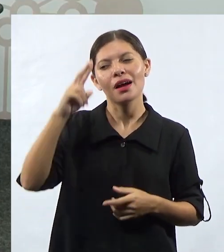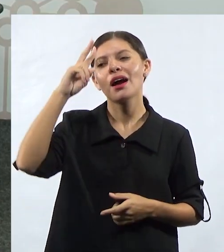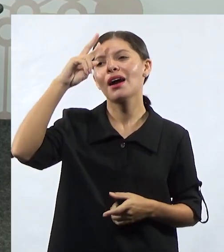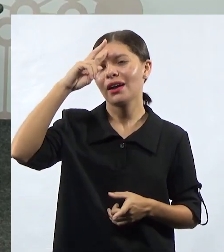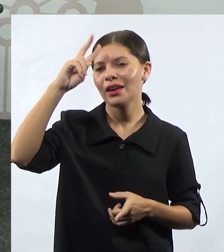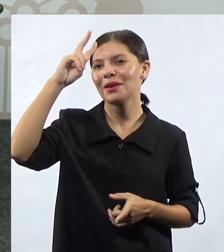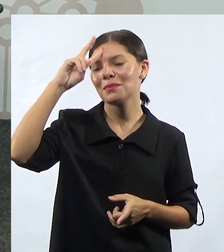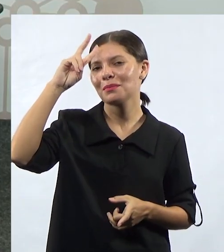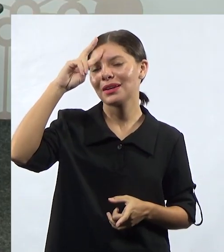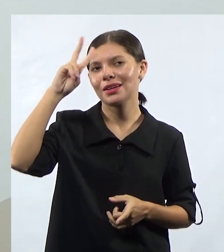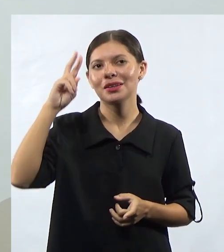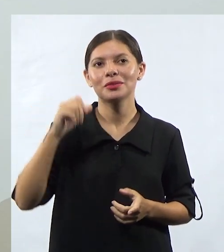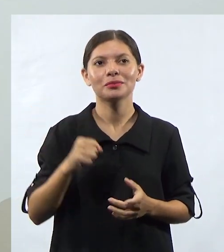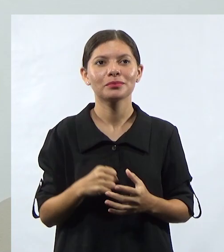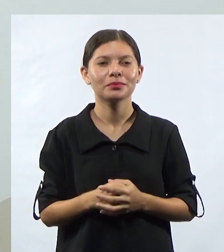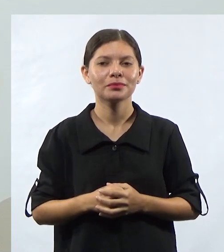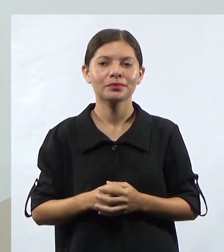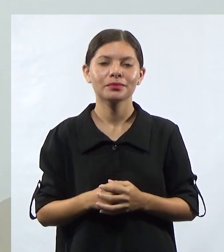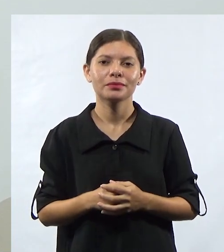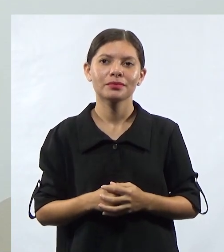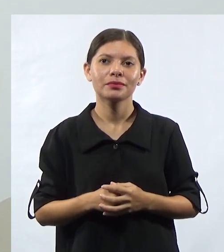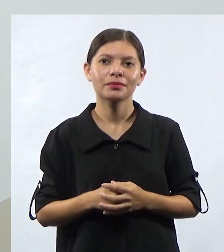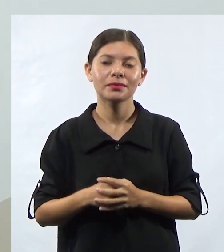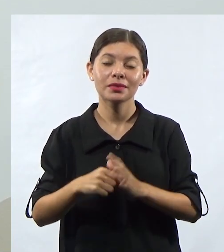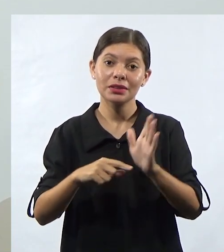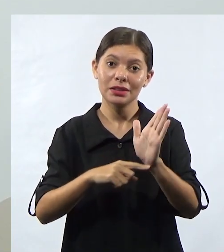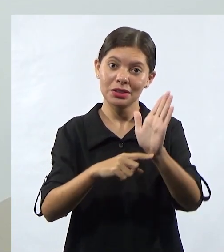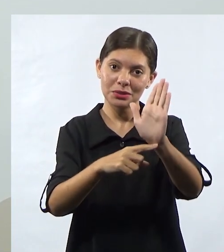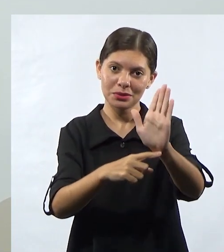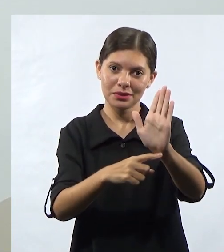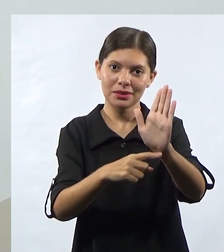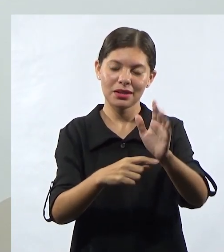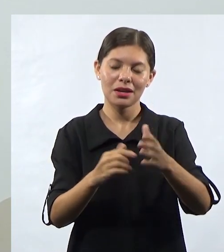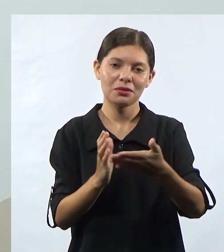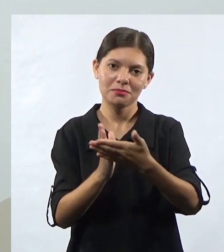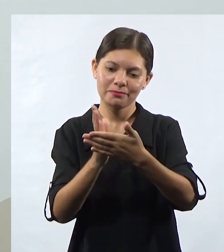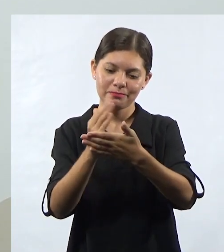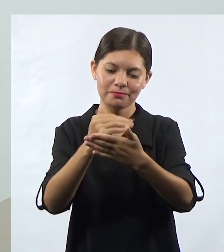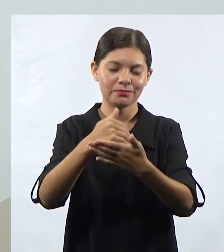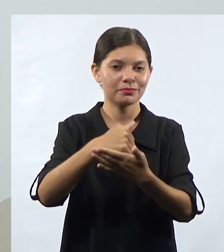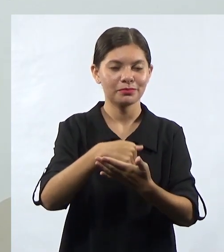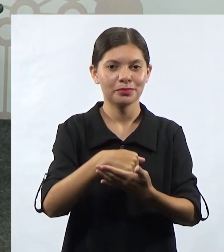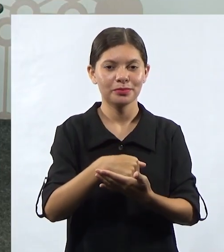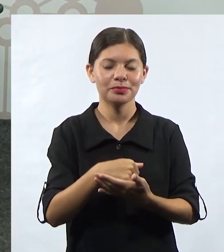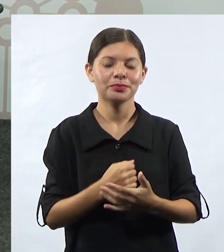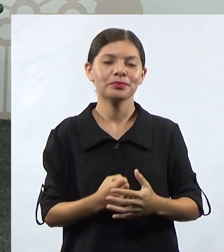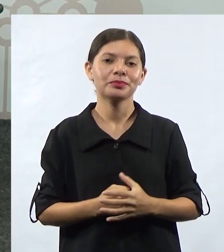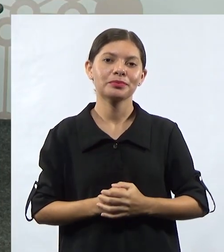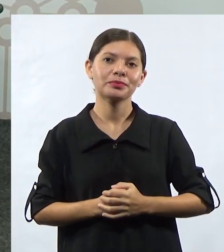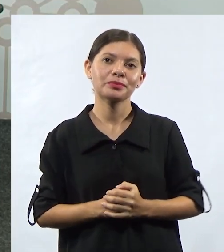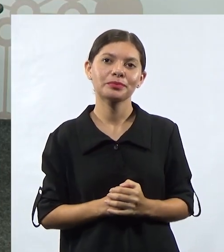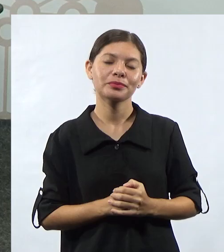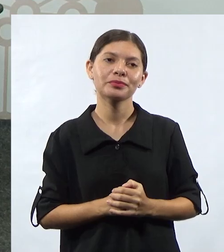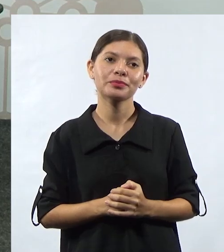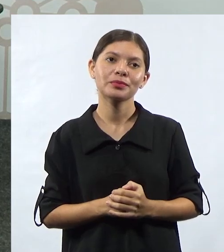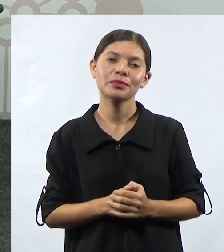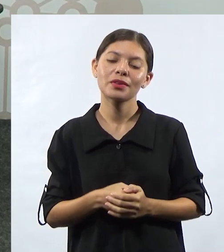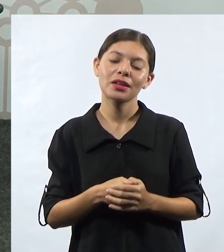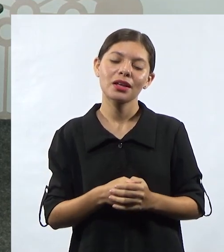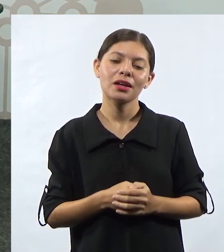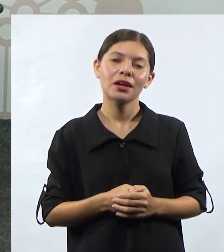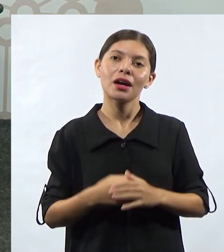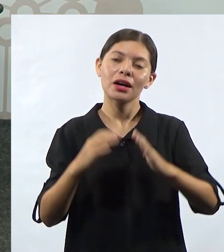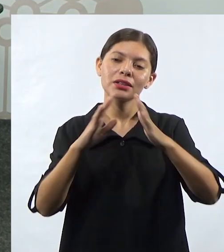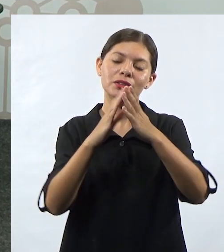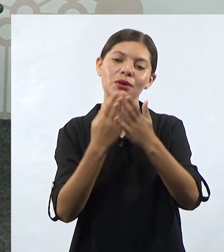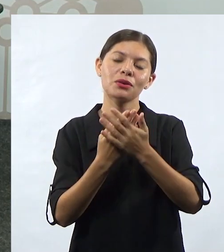né, e aí a contribuir com aquilo que você quer coletar. A escola em que eu estudei ensino médio,